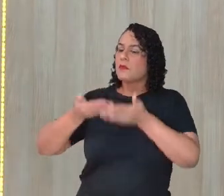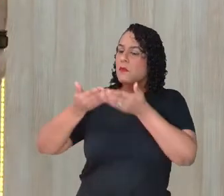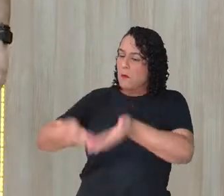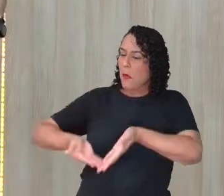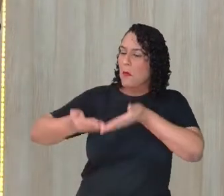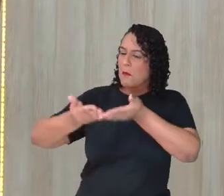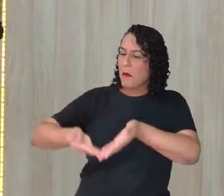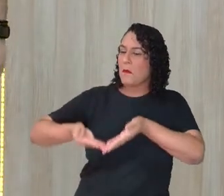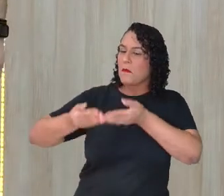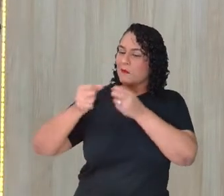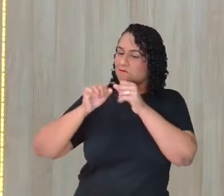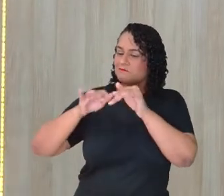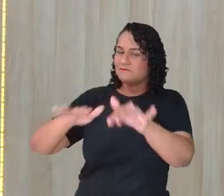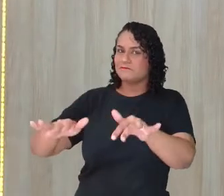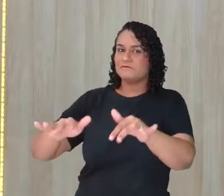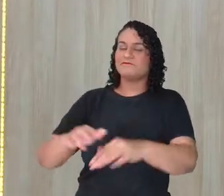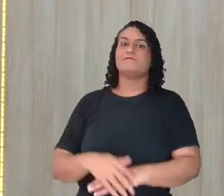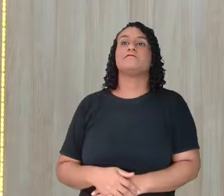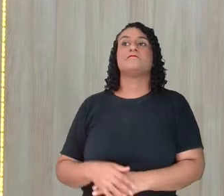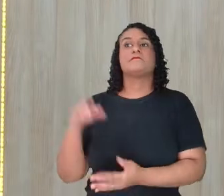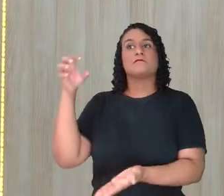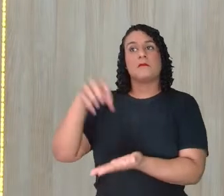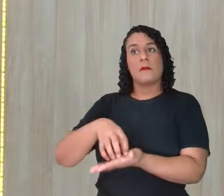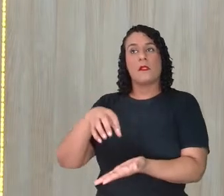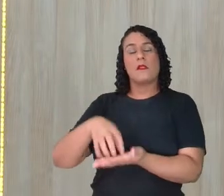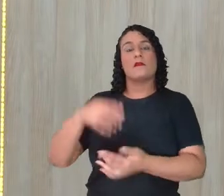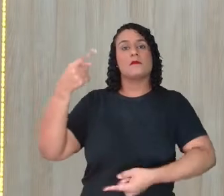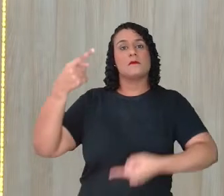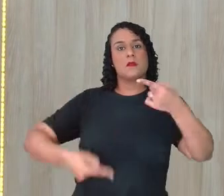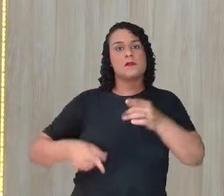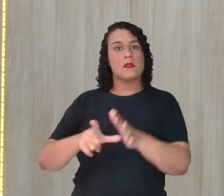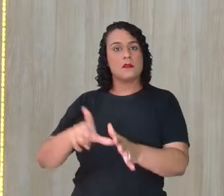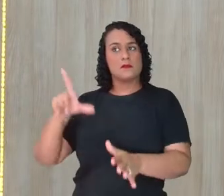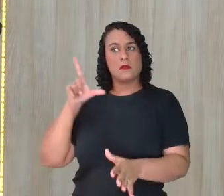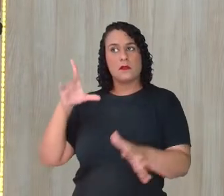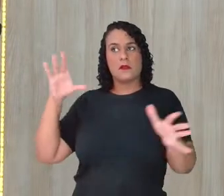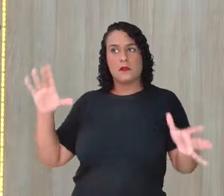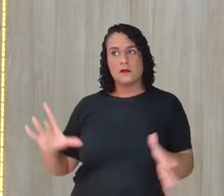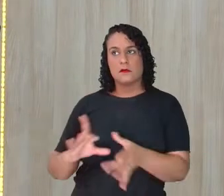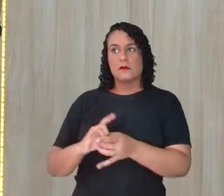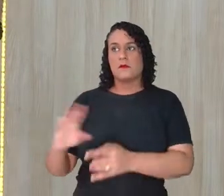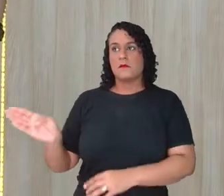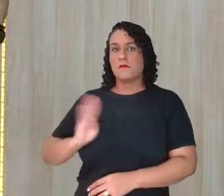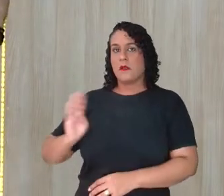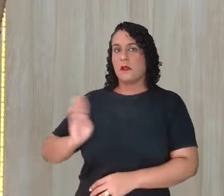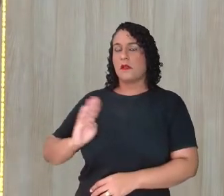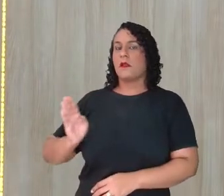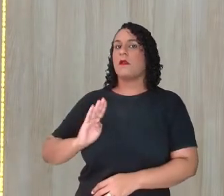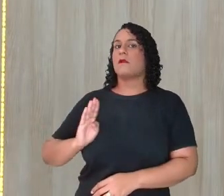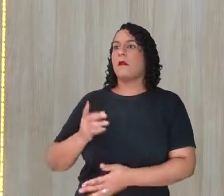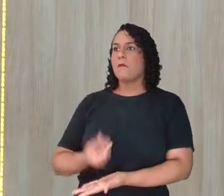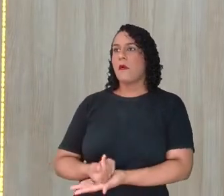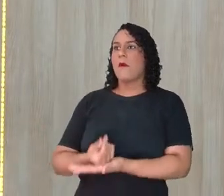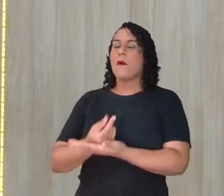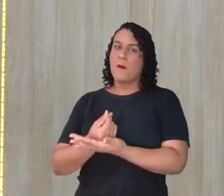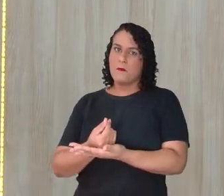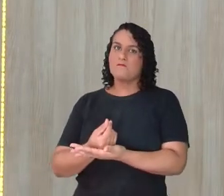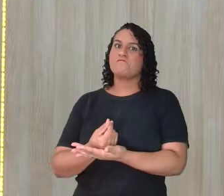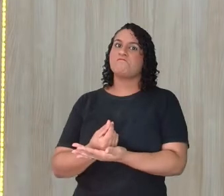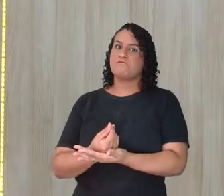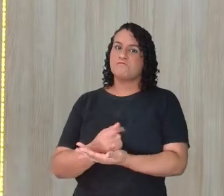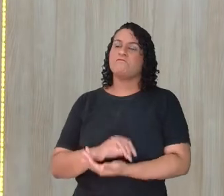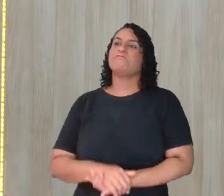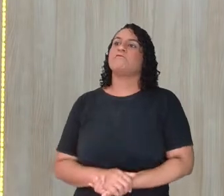marítima, né? Então, a centralização política prematura associada a uma burguesia mercantil, ou seja, vivia